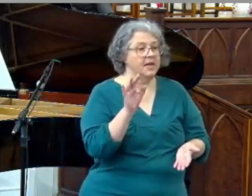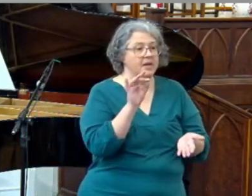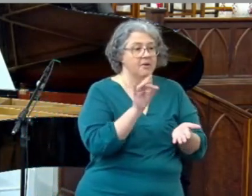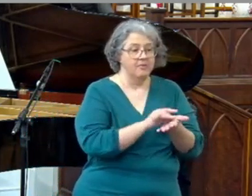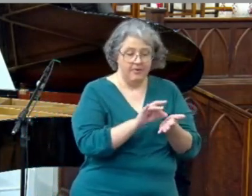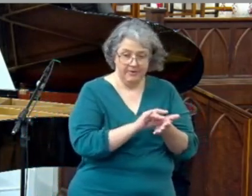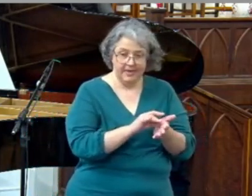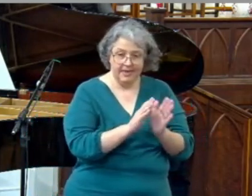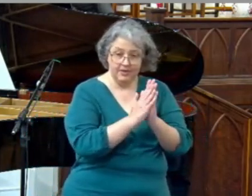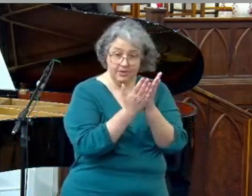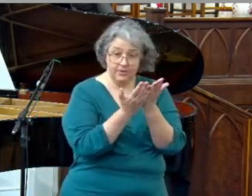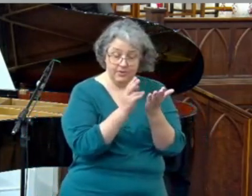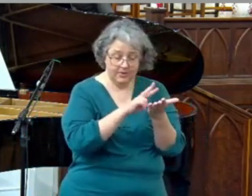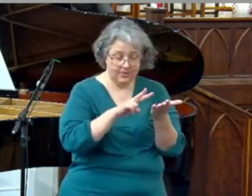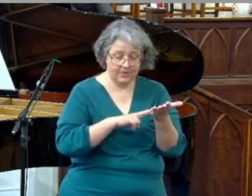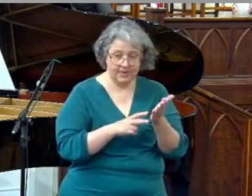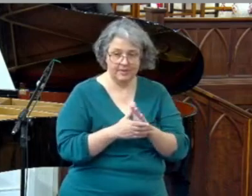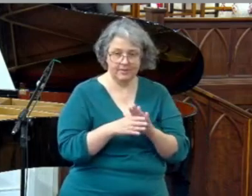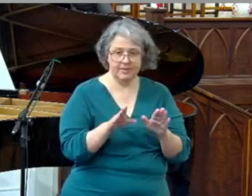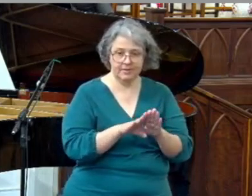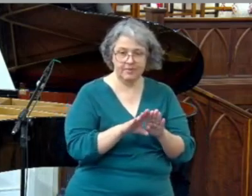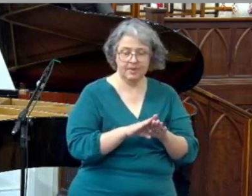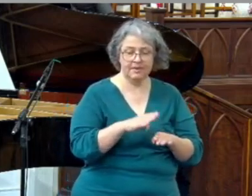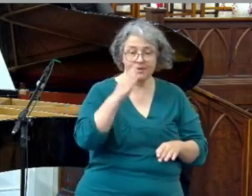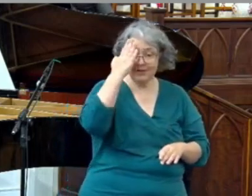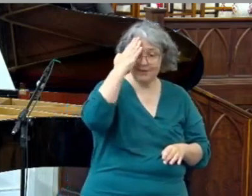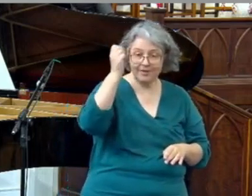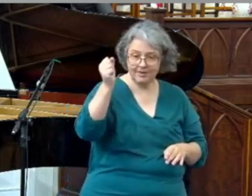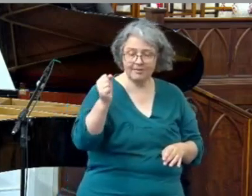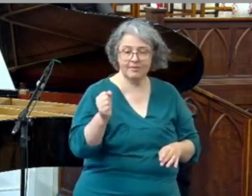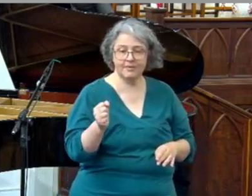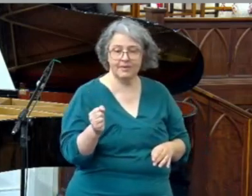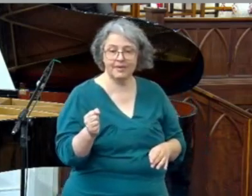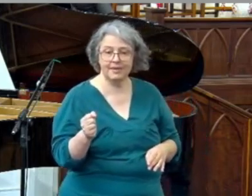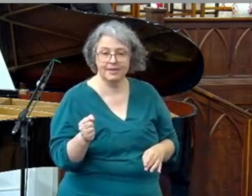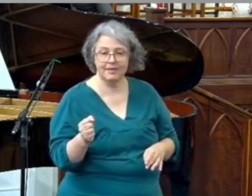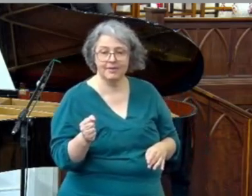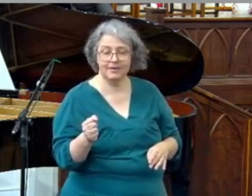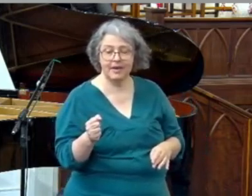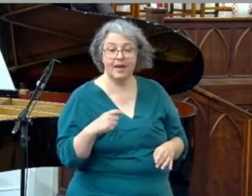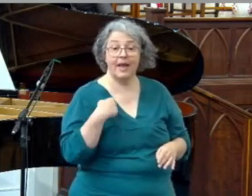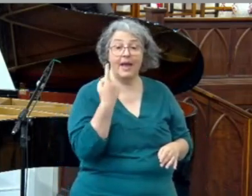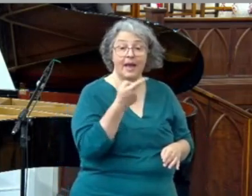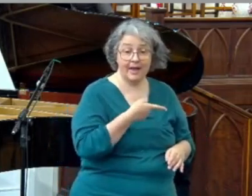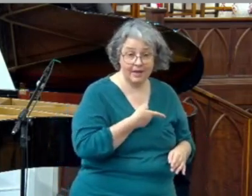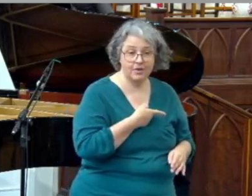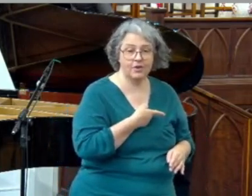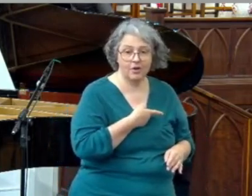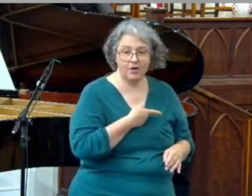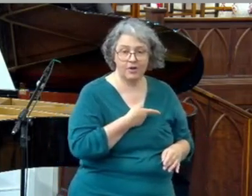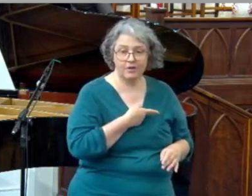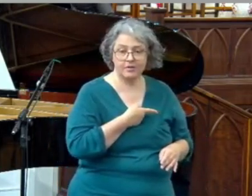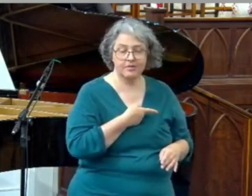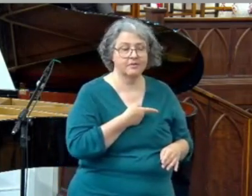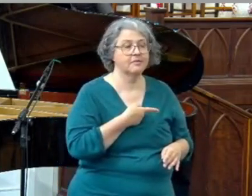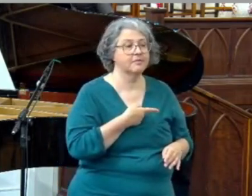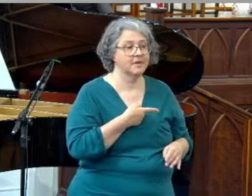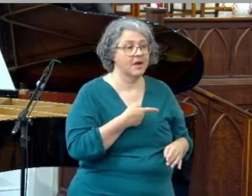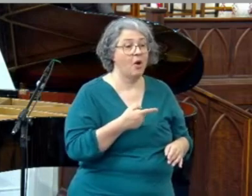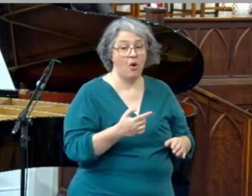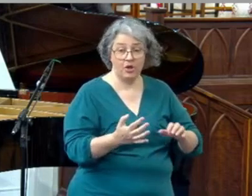aprendemos a respeito do sábio discernimento é que nós seremos hostilizados pelo